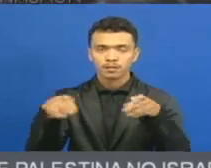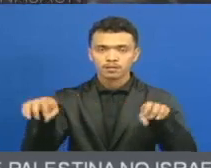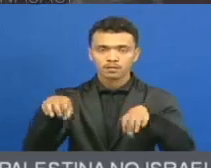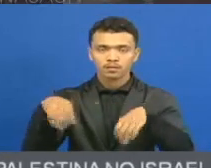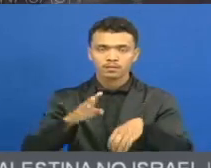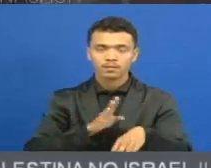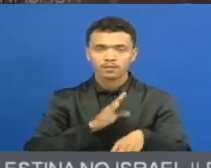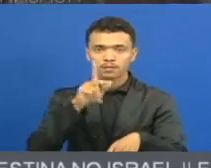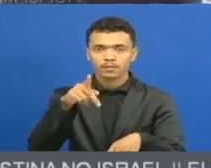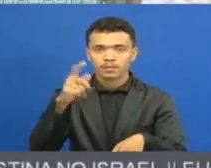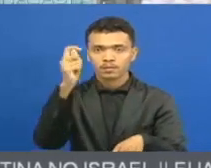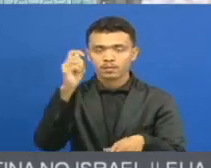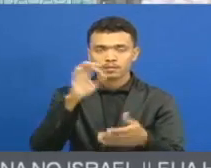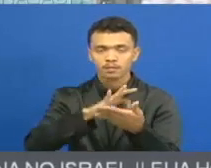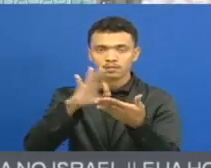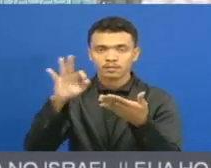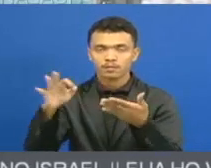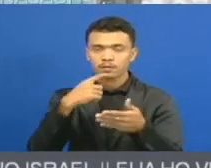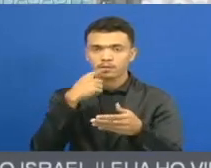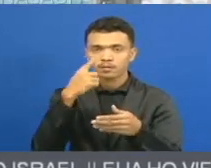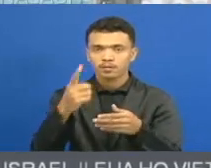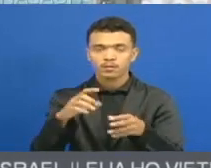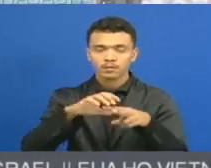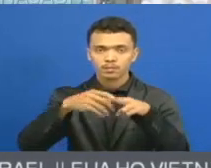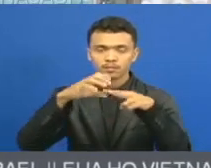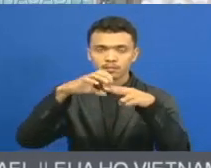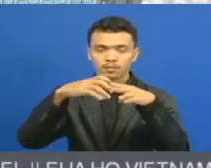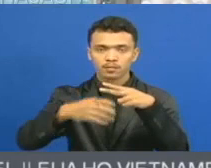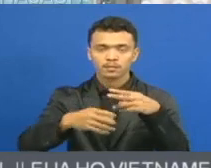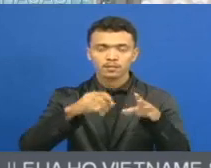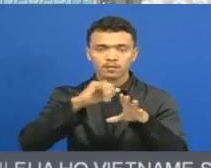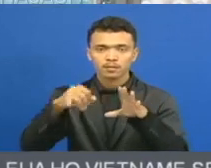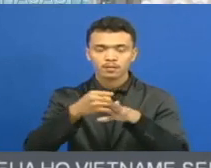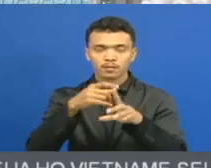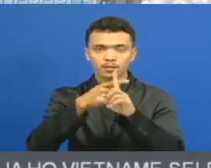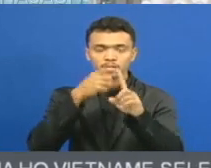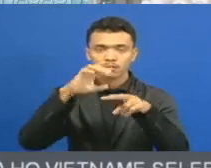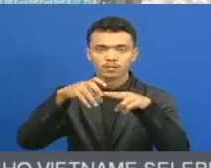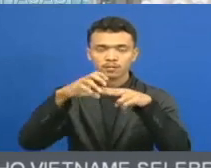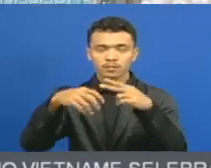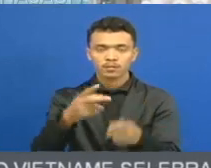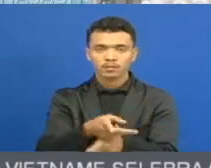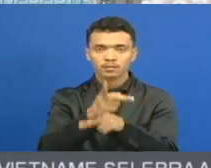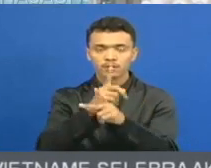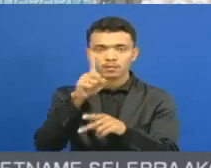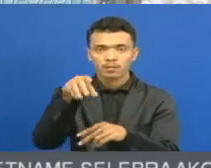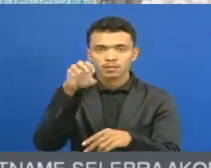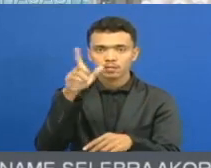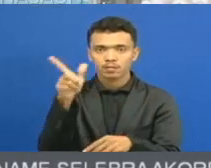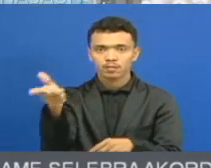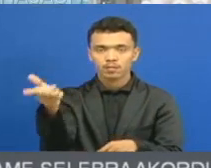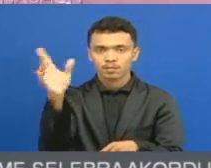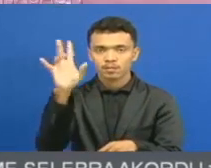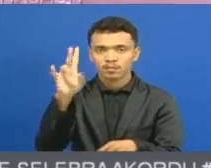Pite, terça-feira ne. Elisário Freire Hateten, Cooperativa Hirakne, Compostos e Cooperativa Crédito, Atos Ida, Rua Nulu Rasen